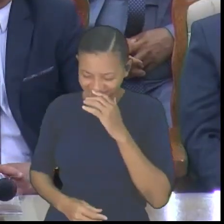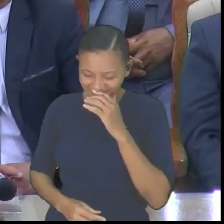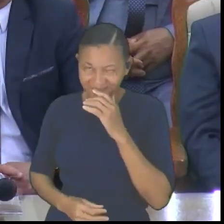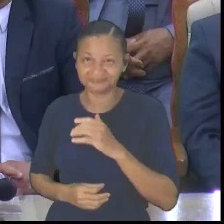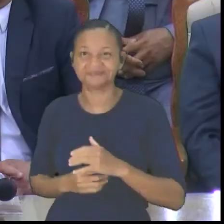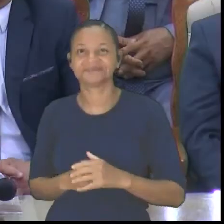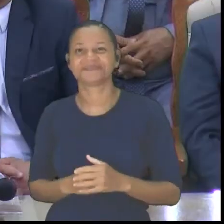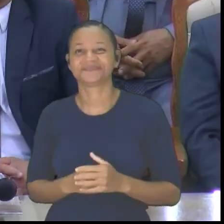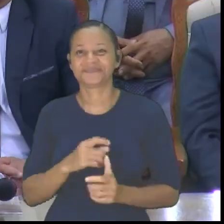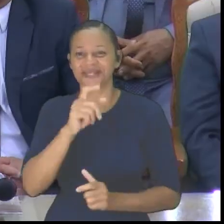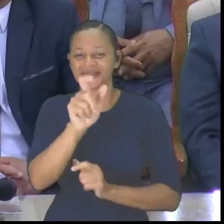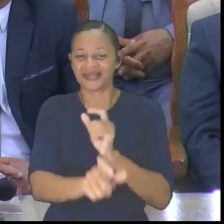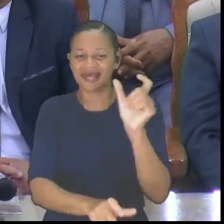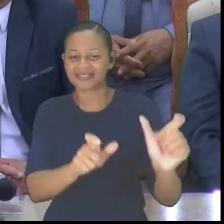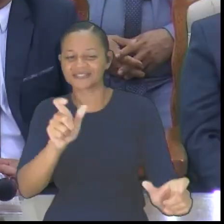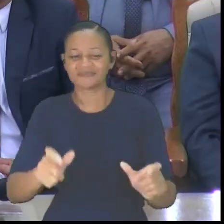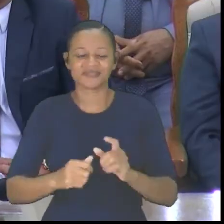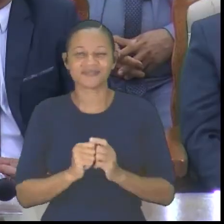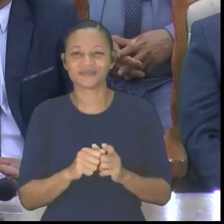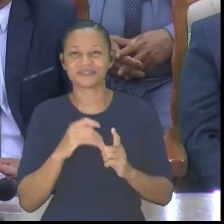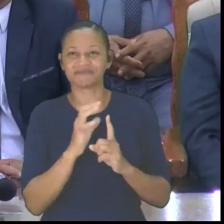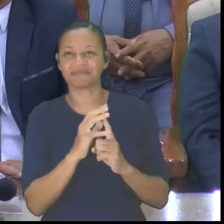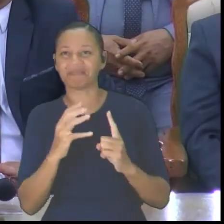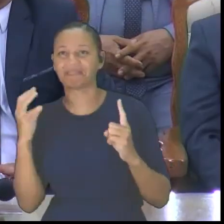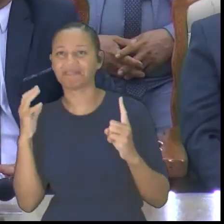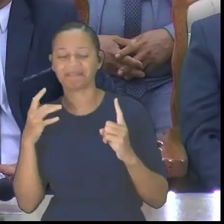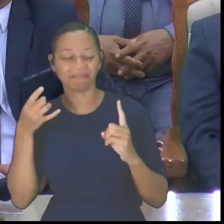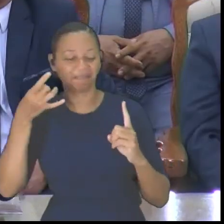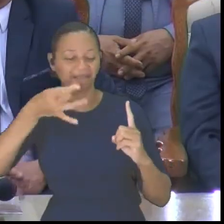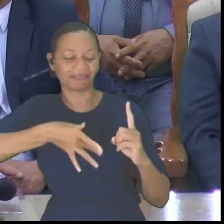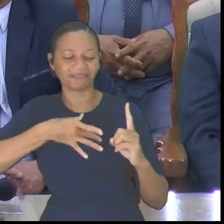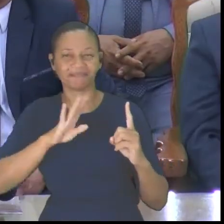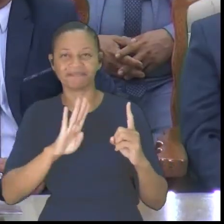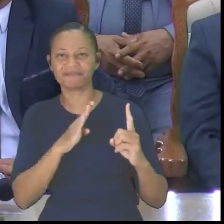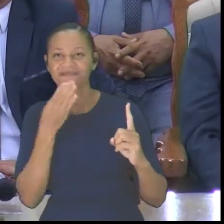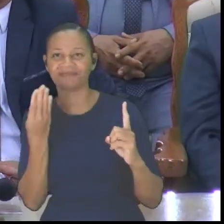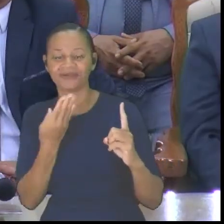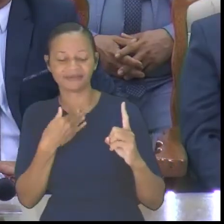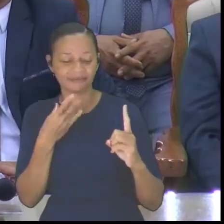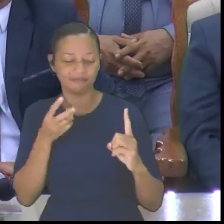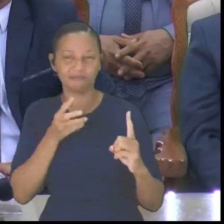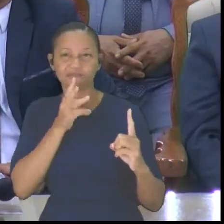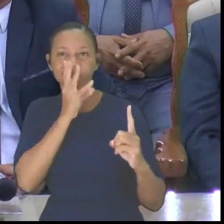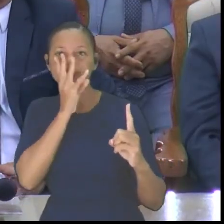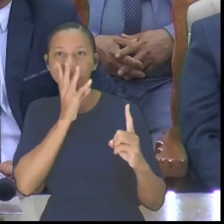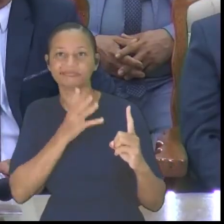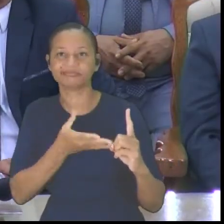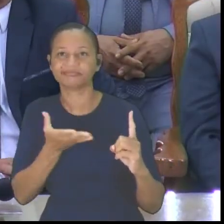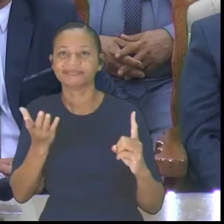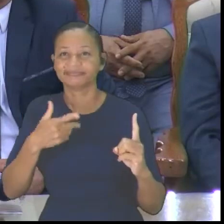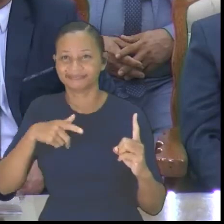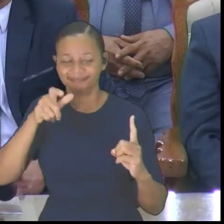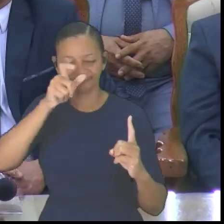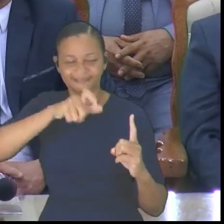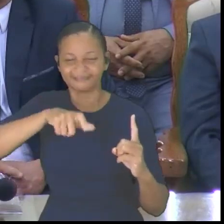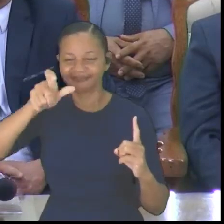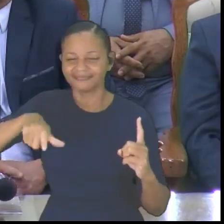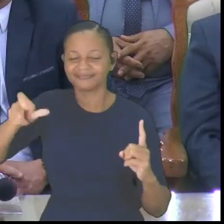quem seriam as pessoas que vão te abandonar, te trair, te deixar.